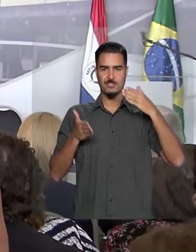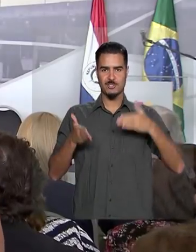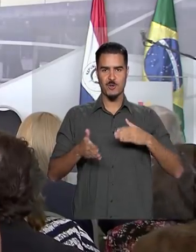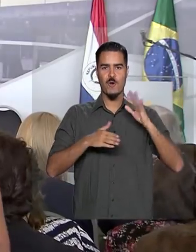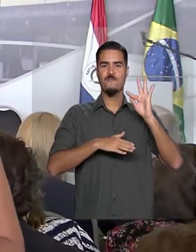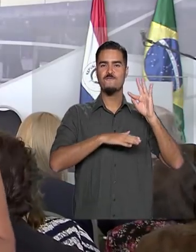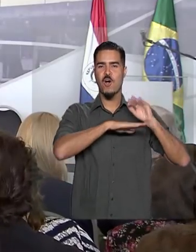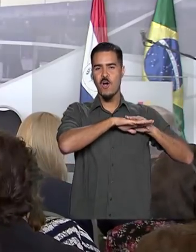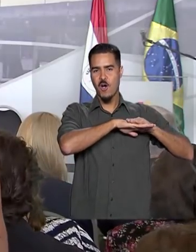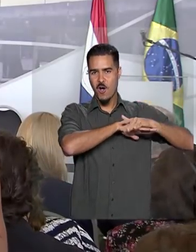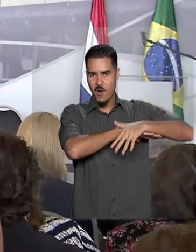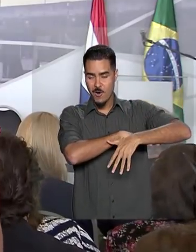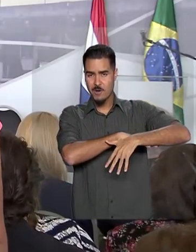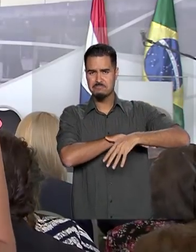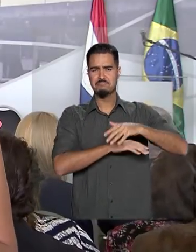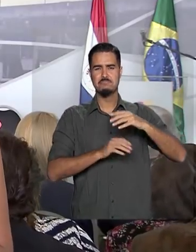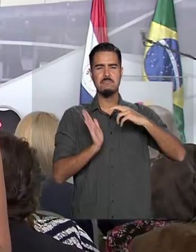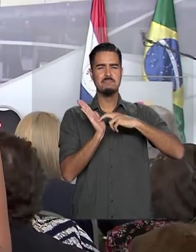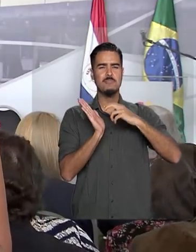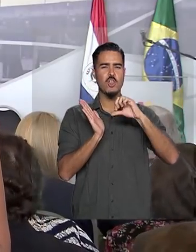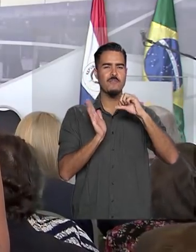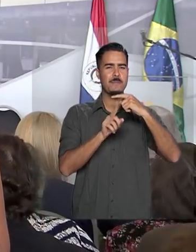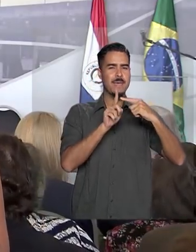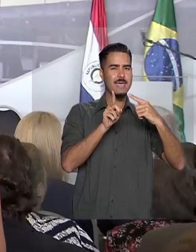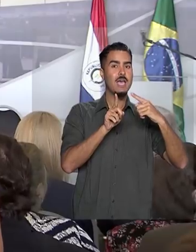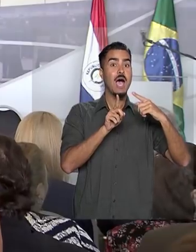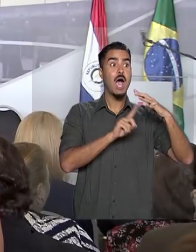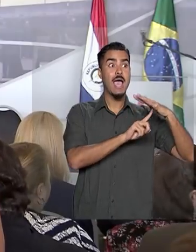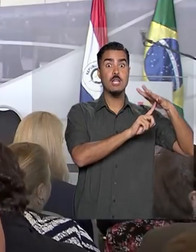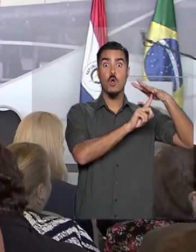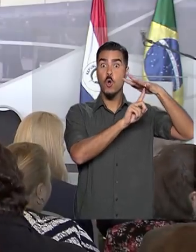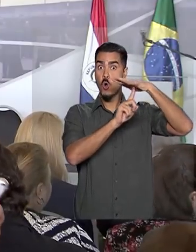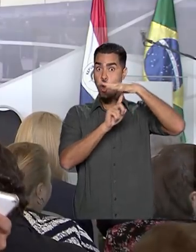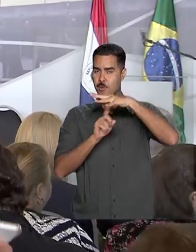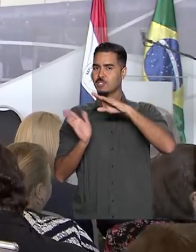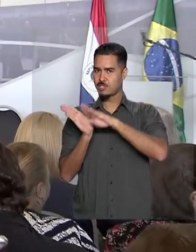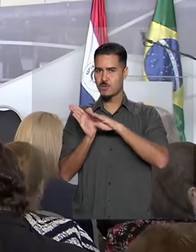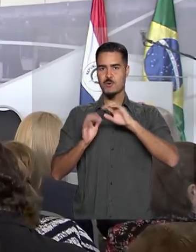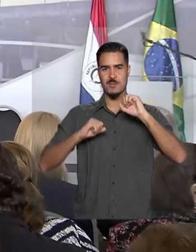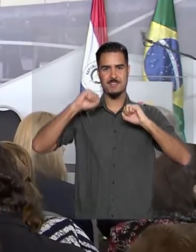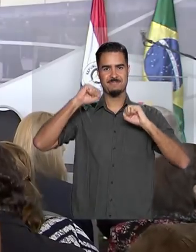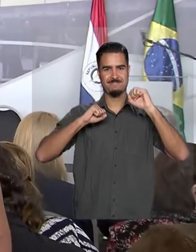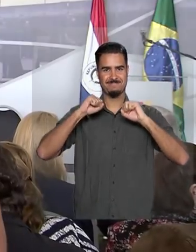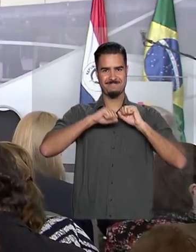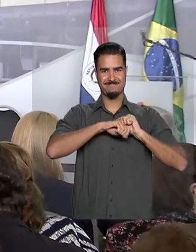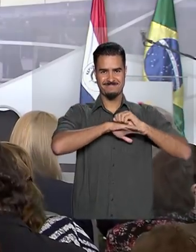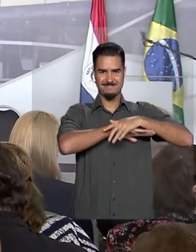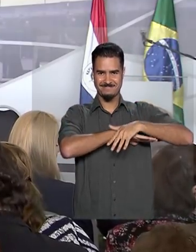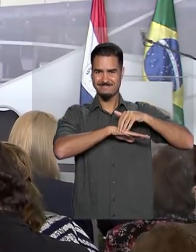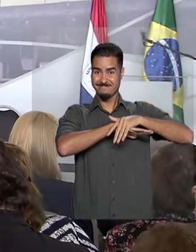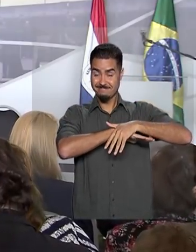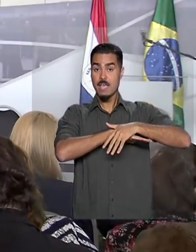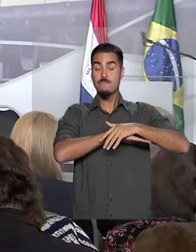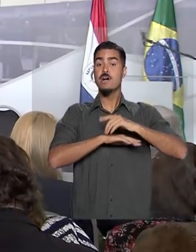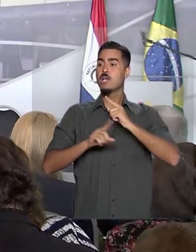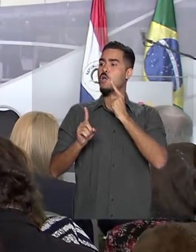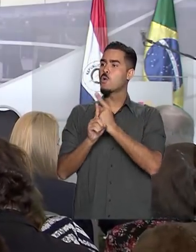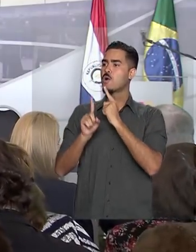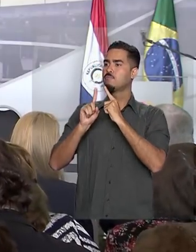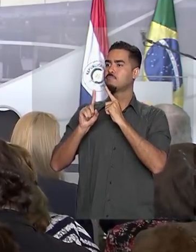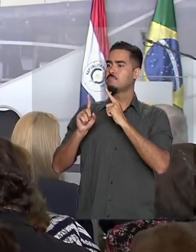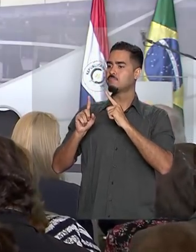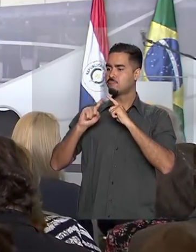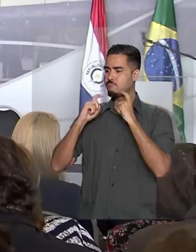do Iguaçu por volta de 9:30 da manhã e veio de helicóptero até aqui. Ele chega direto para um encontro com o presidente do